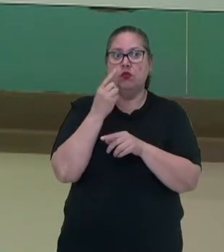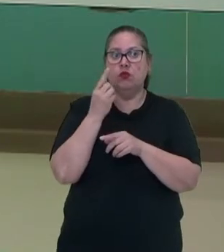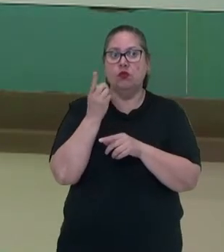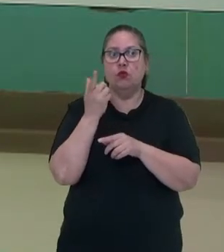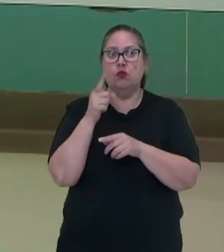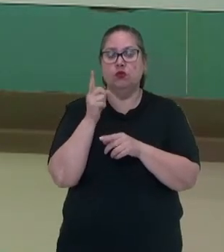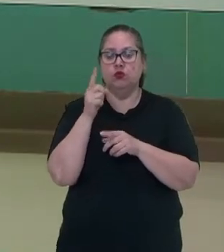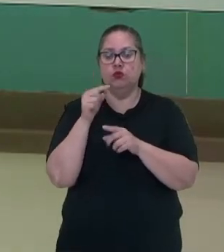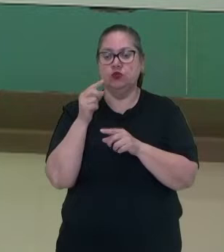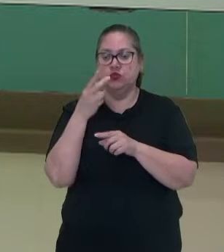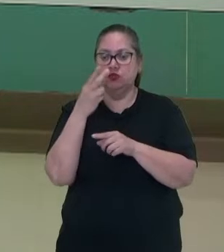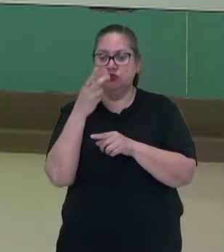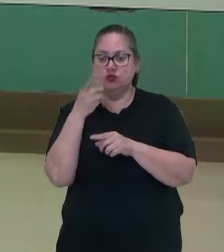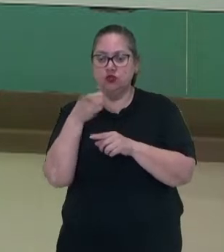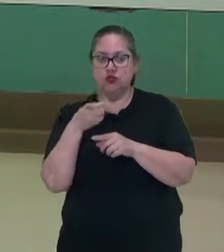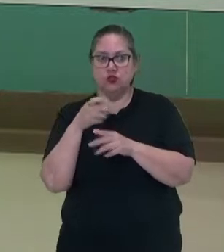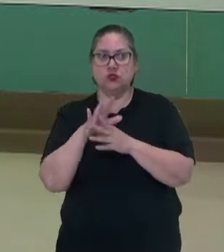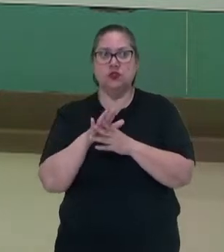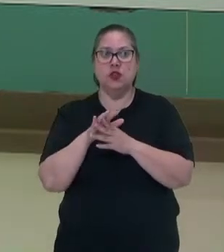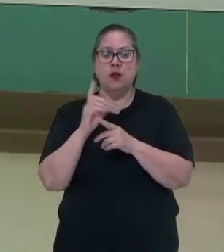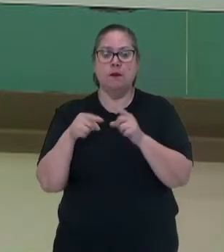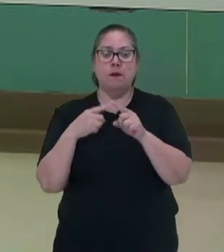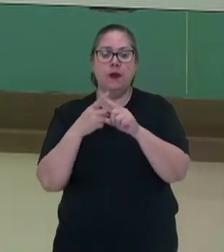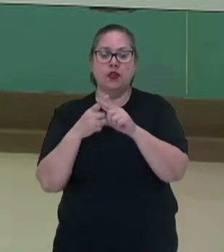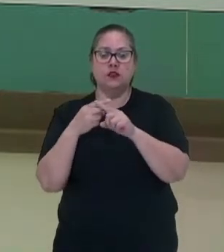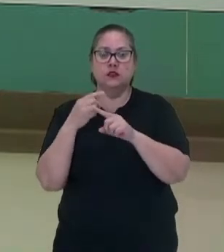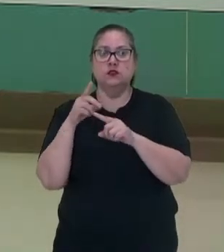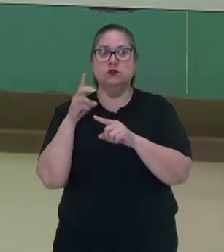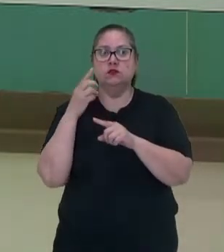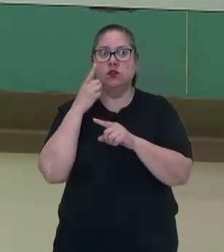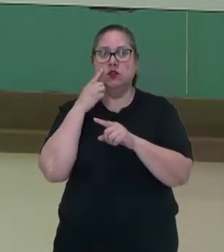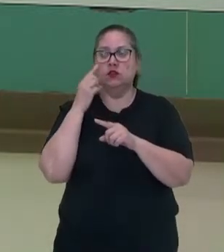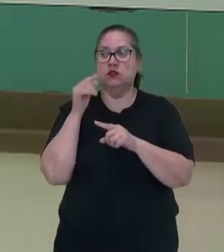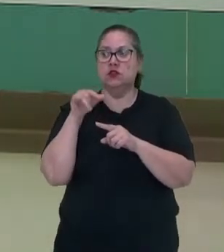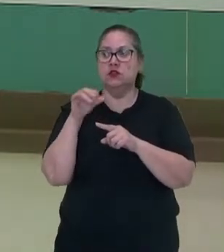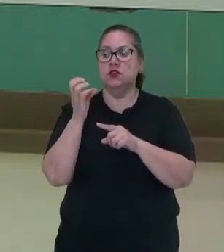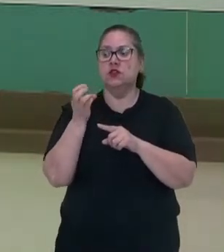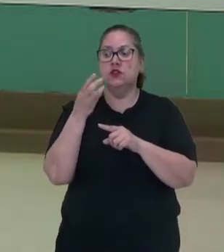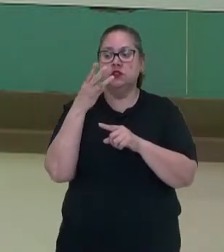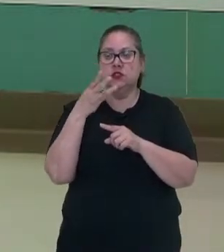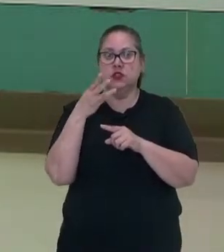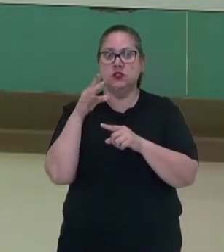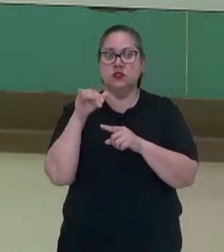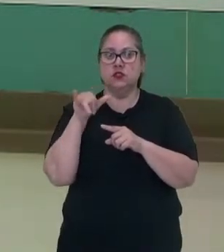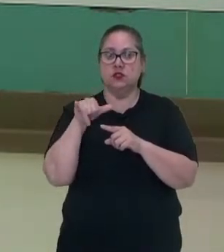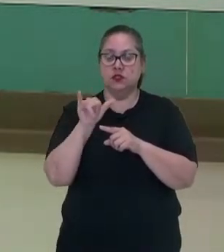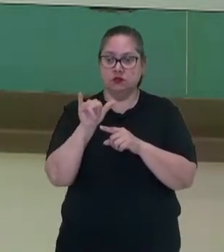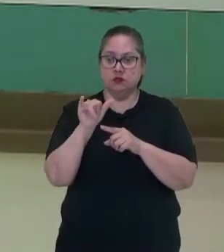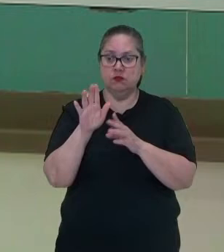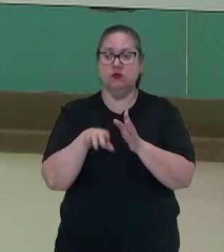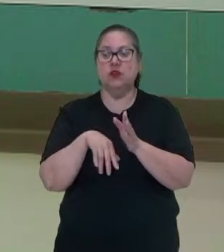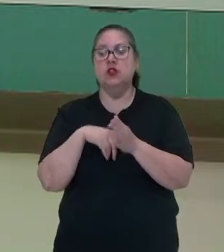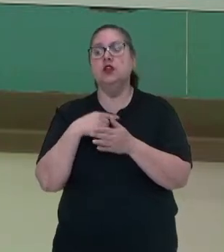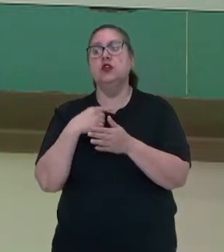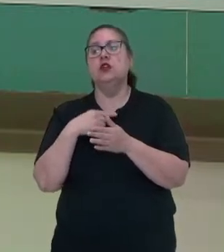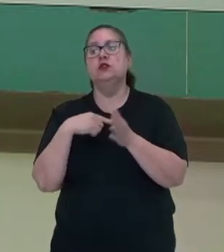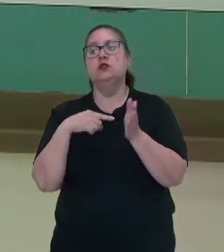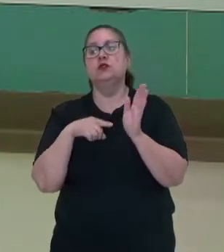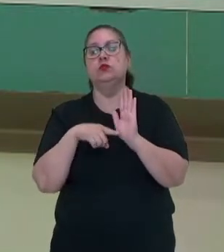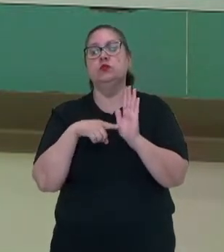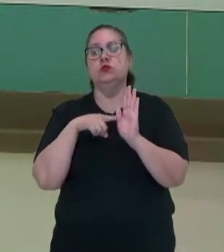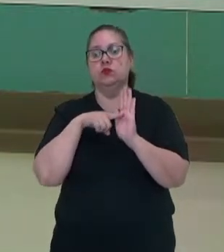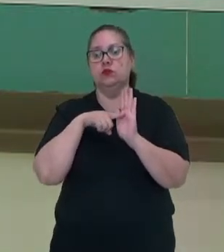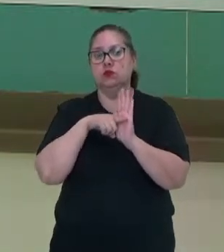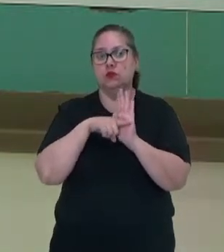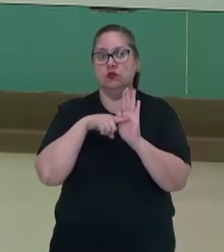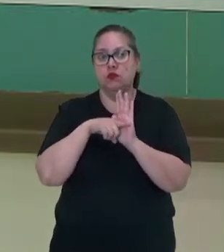outro 2 e o x, mais aqui no 6y sobra o 3 e o y, e